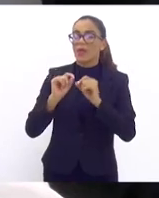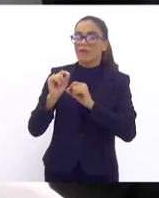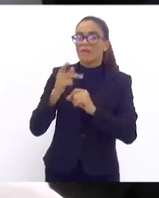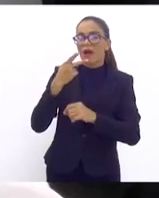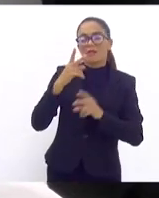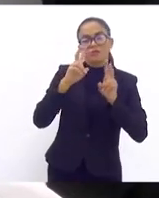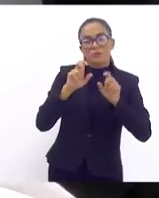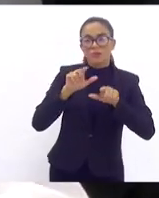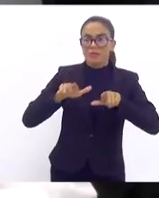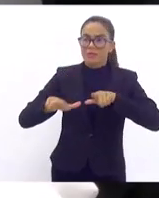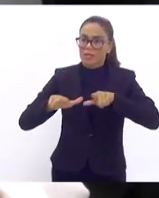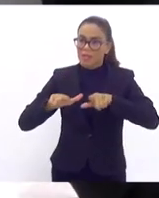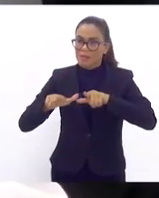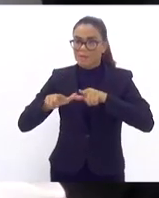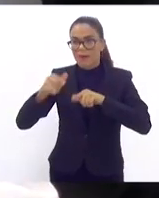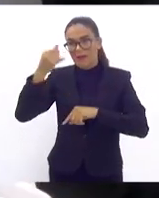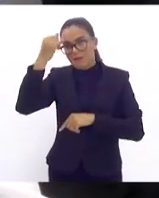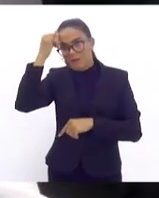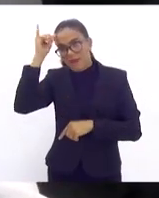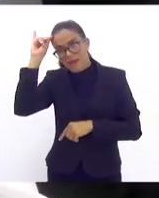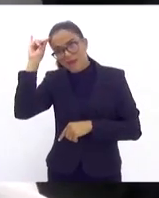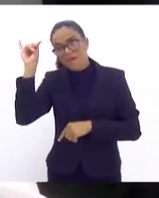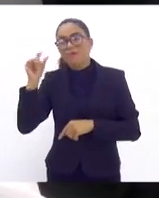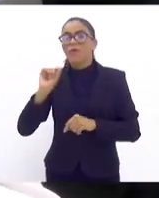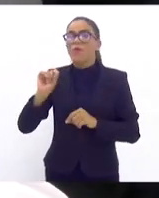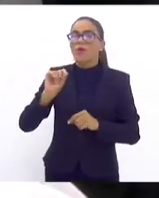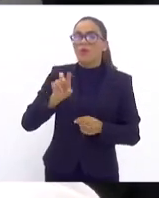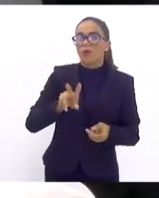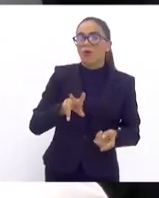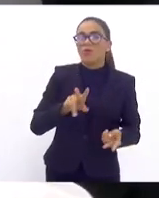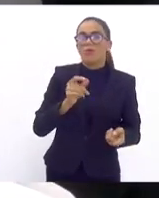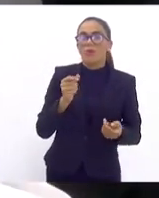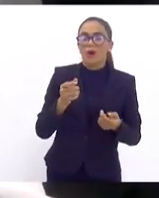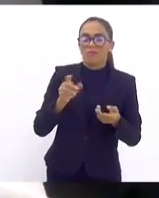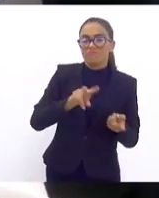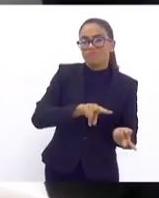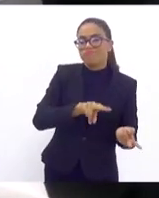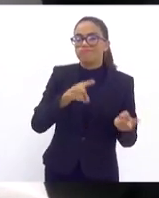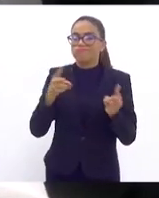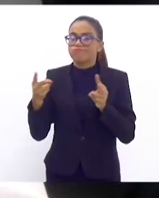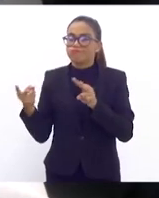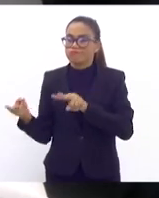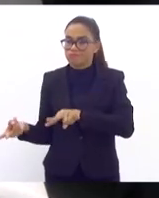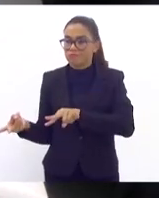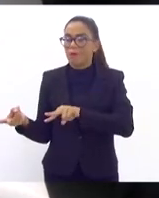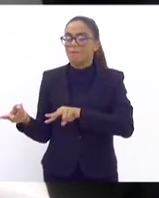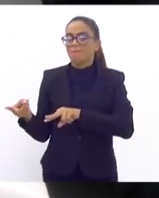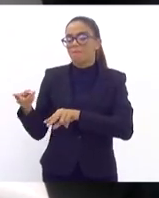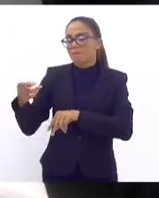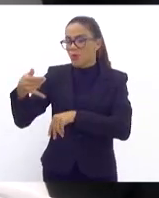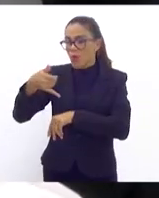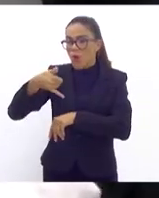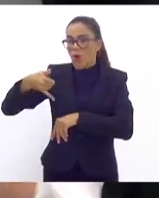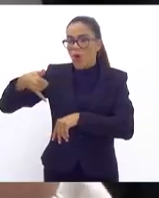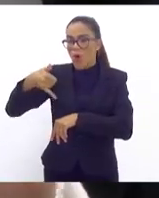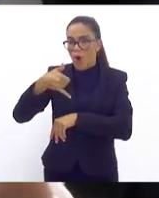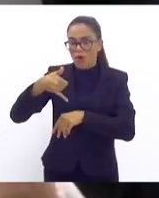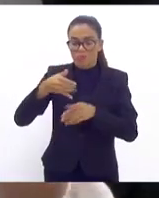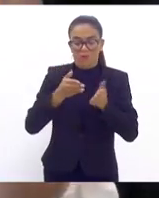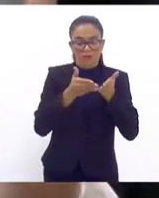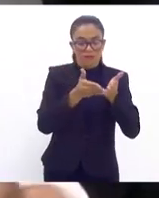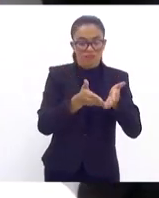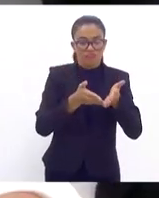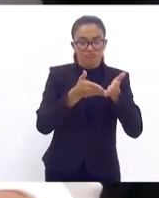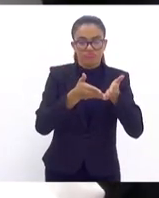preventivo, não é, quando há a transferência de óleo, não é, nesses navios. Porque aqueles que